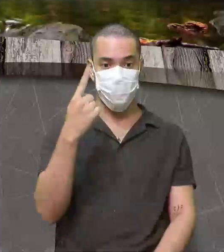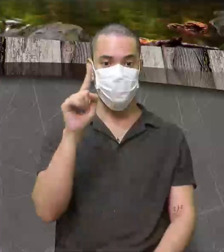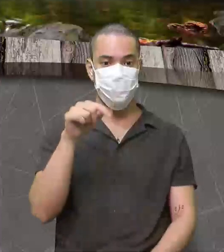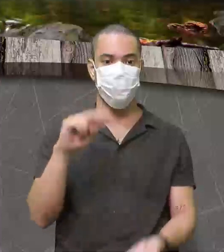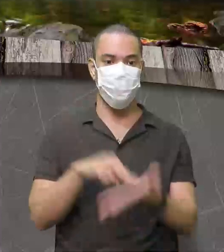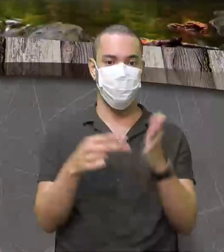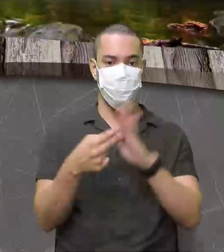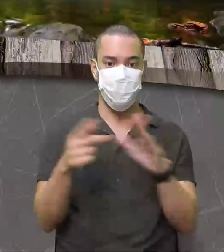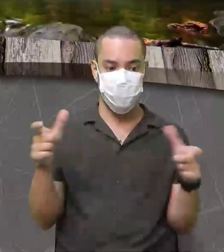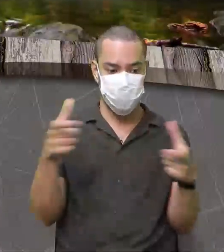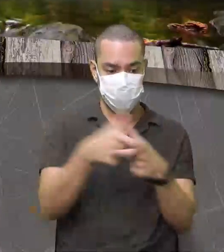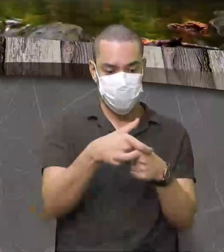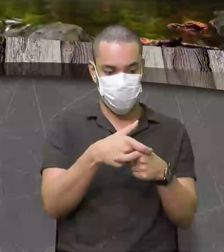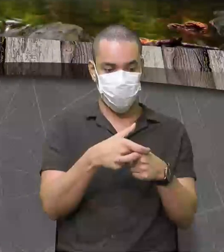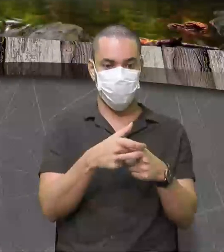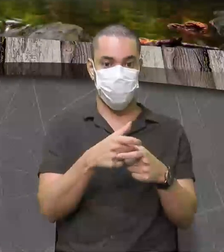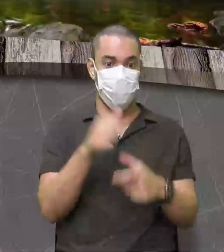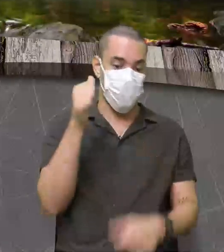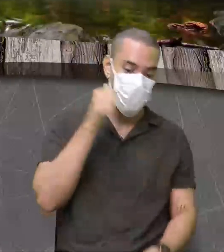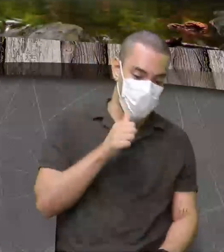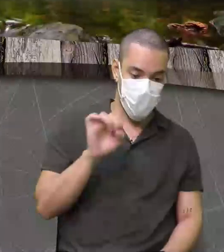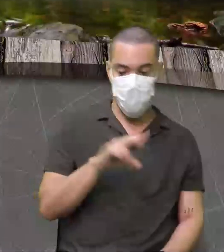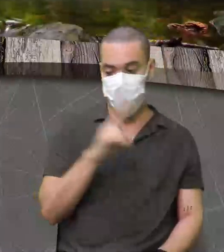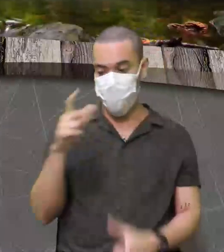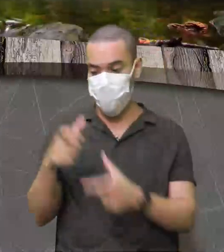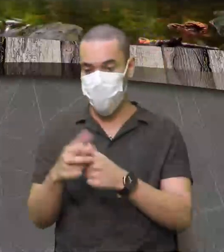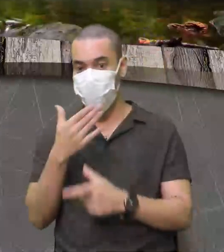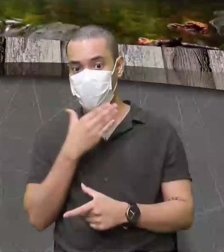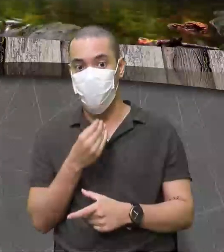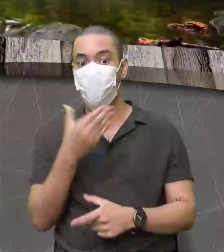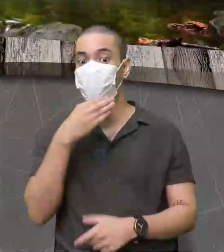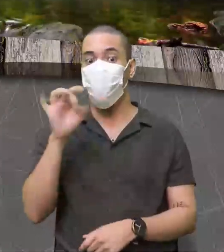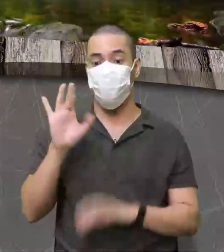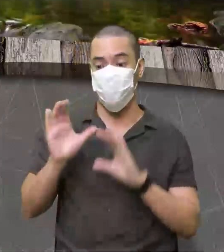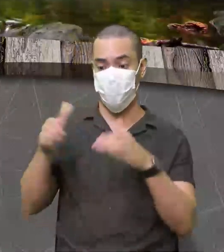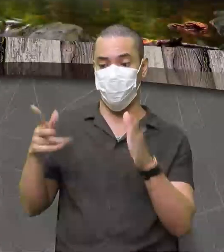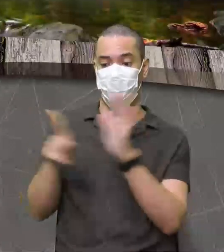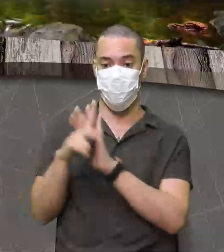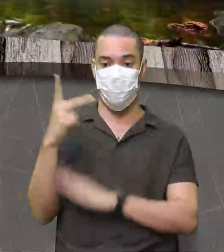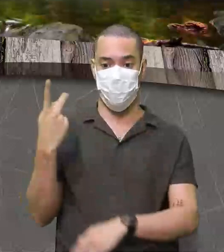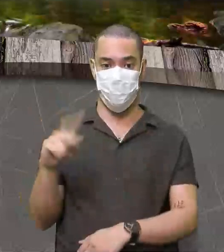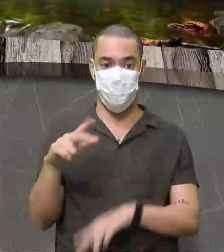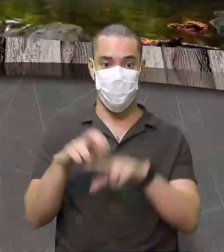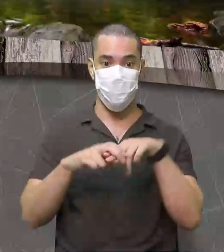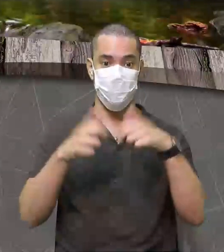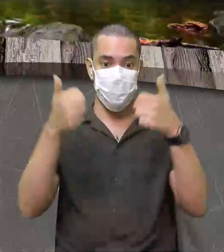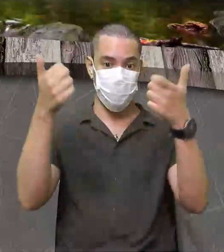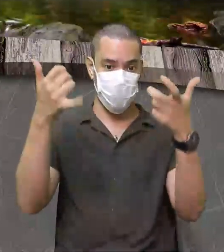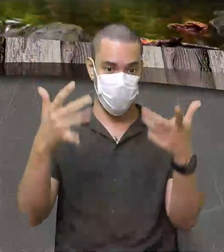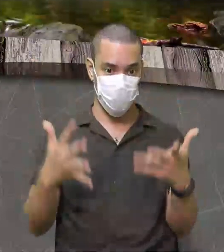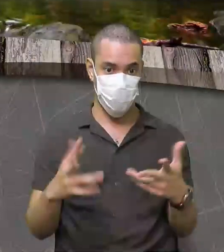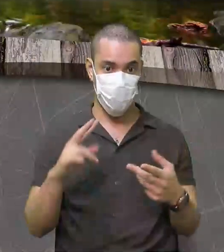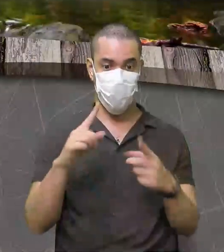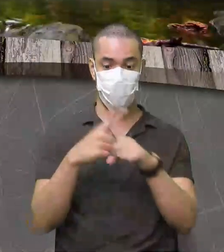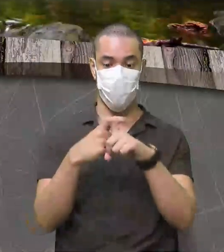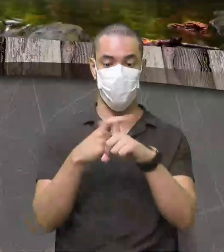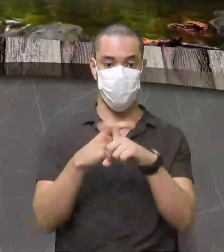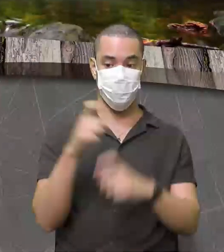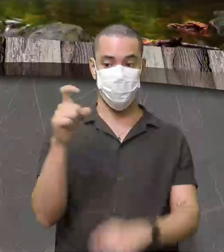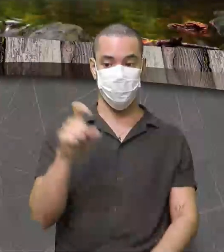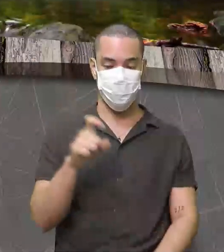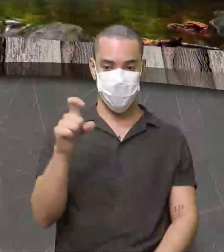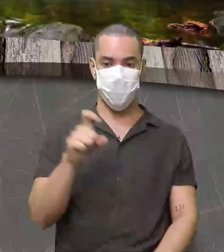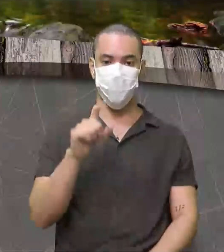ao sexo, que ocorre em homem. No Y. A ligada ao sexo, que ela está relacionada ao cromossomo X, por mais